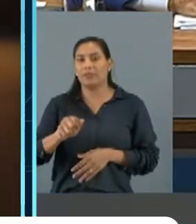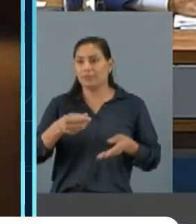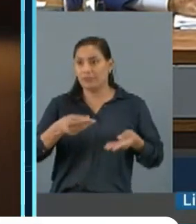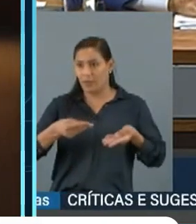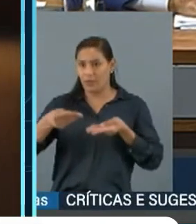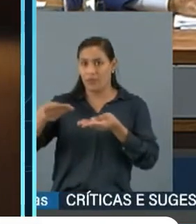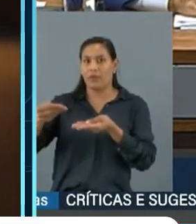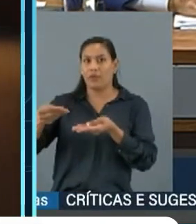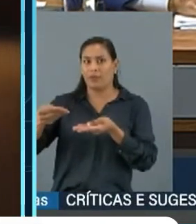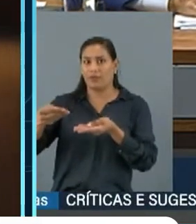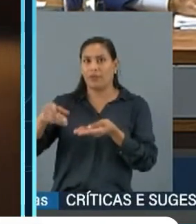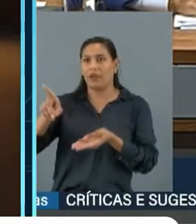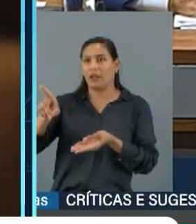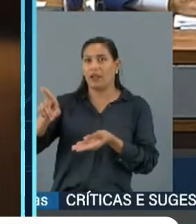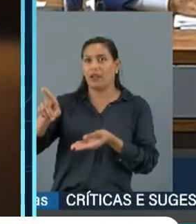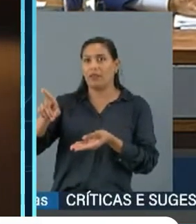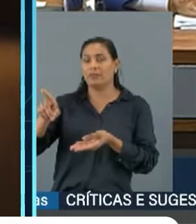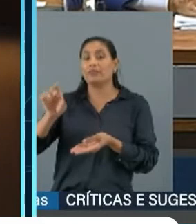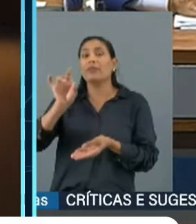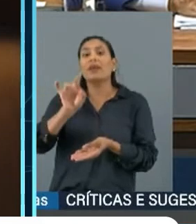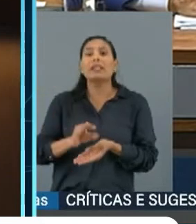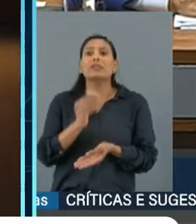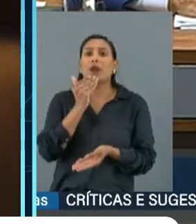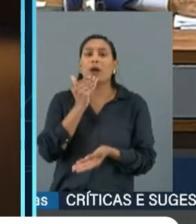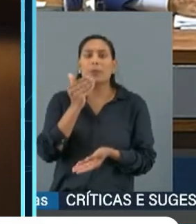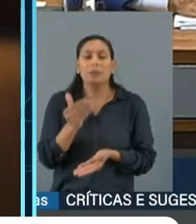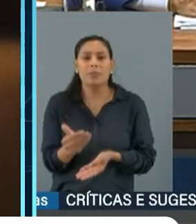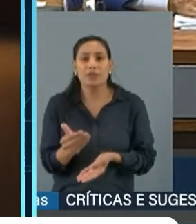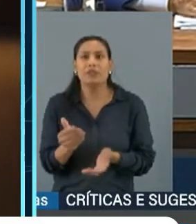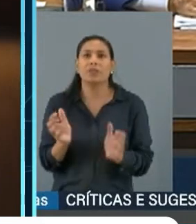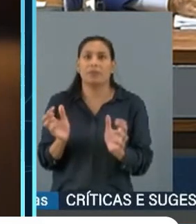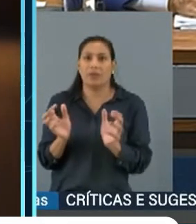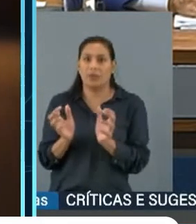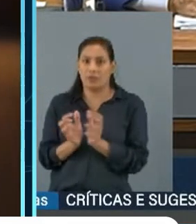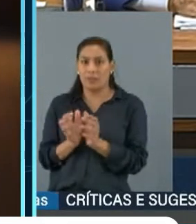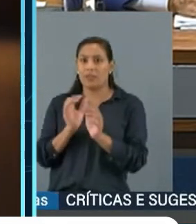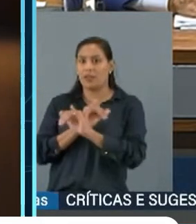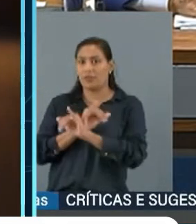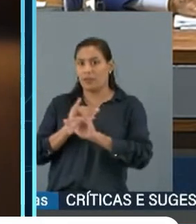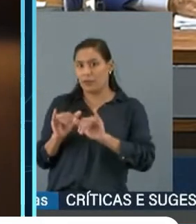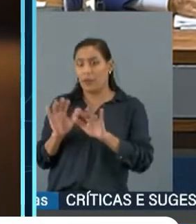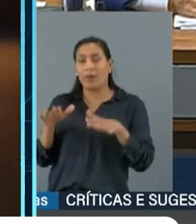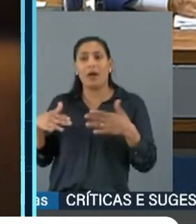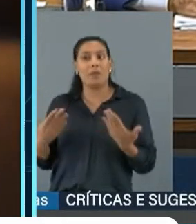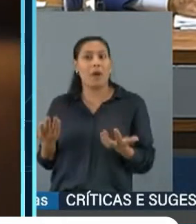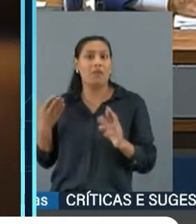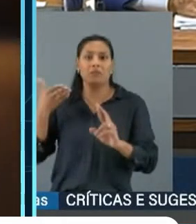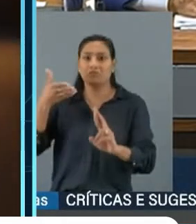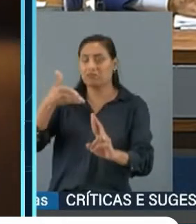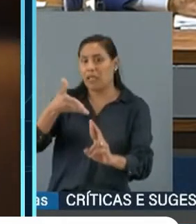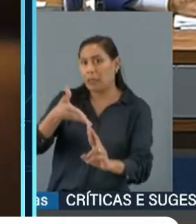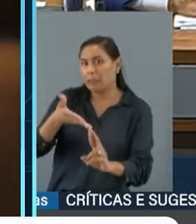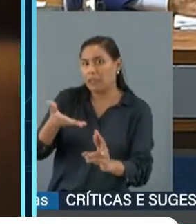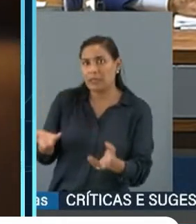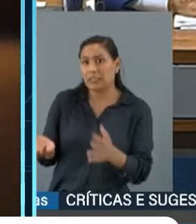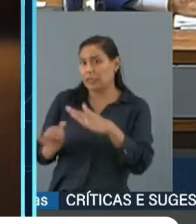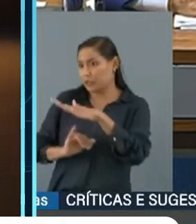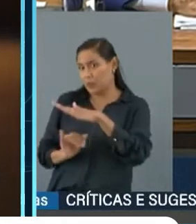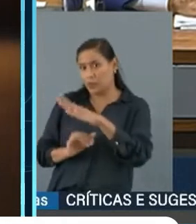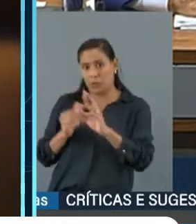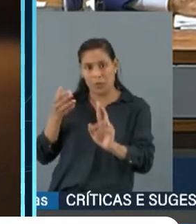que, devido à conscientização dos brasileiros com relação a esse fato,